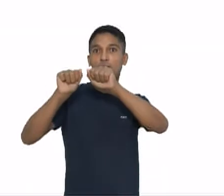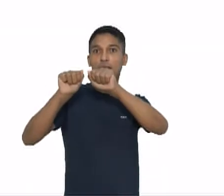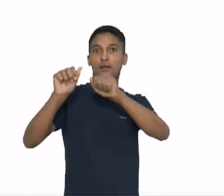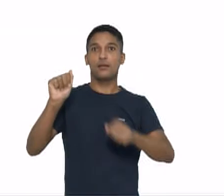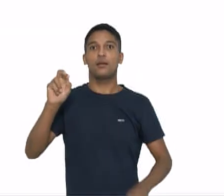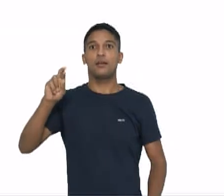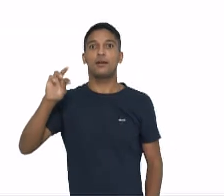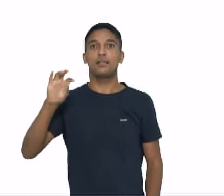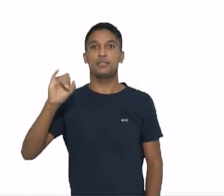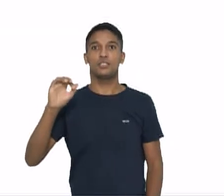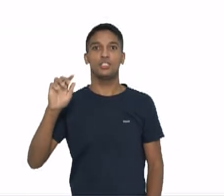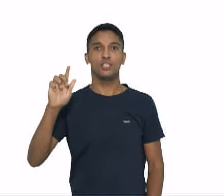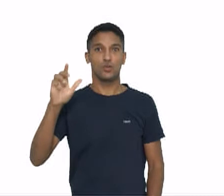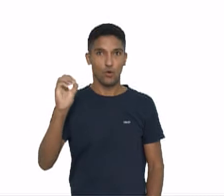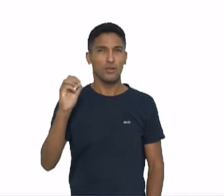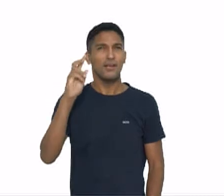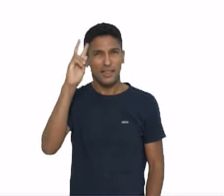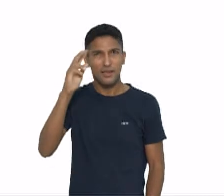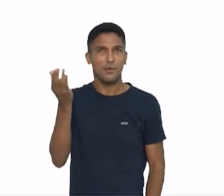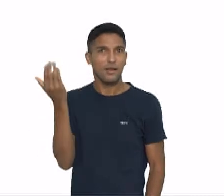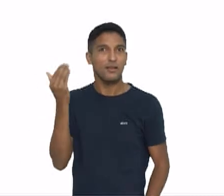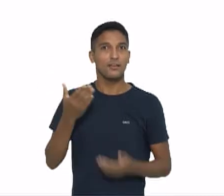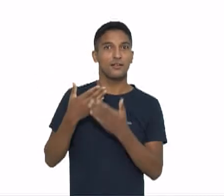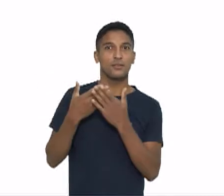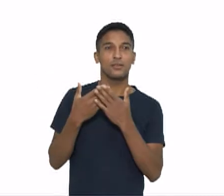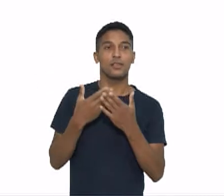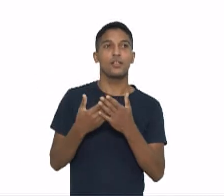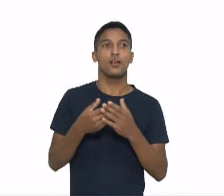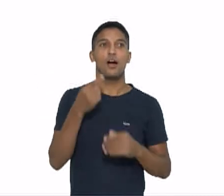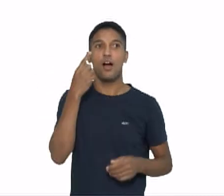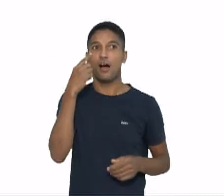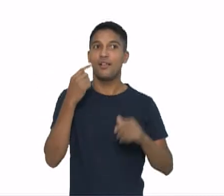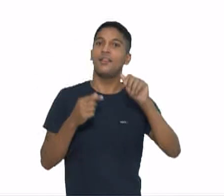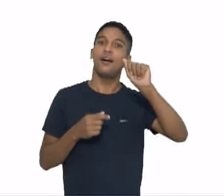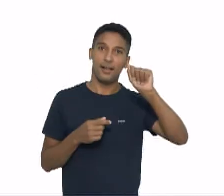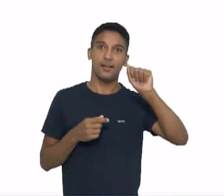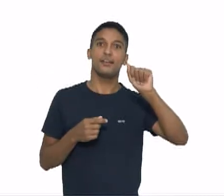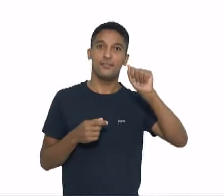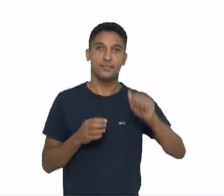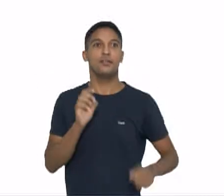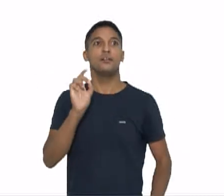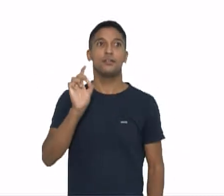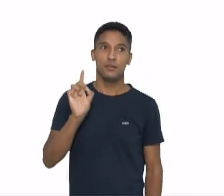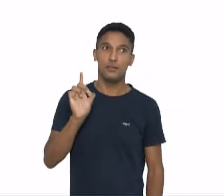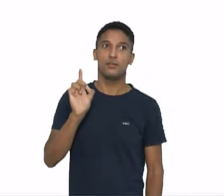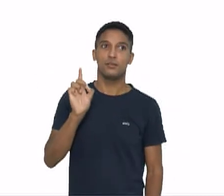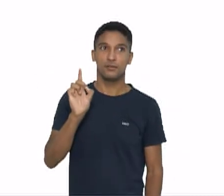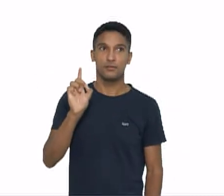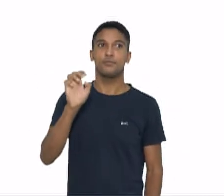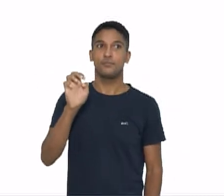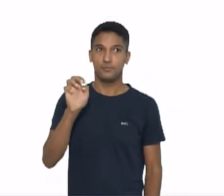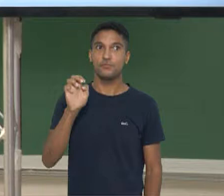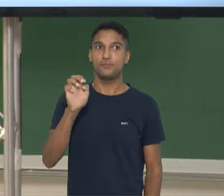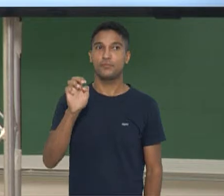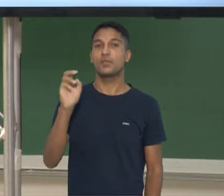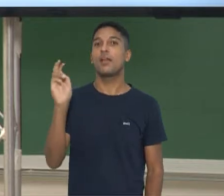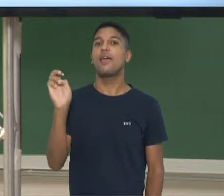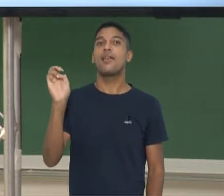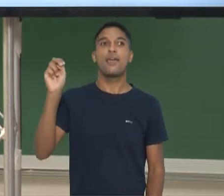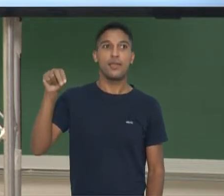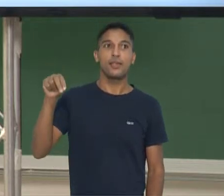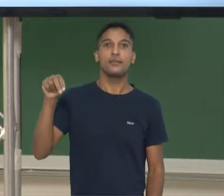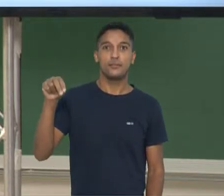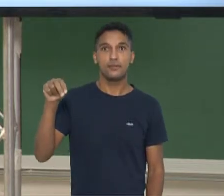de, en, por, mais um artículo feminino ou masculino, mais um artigo feminino